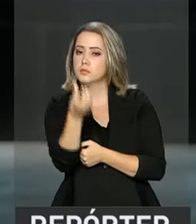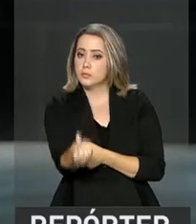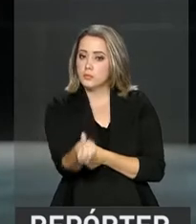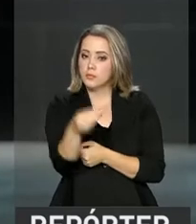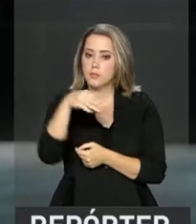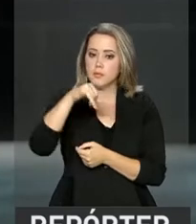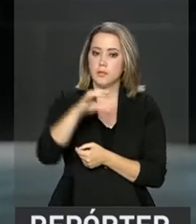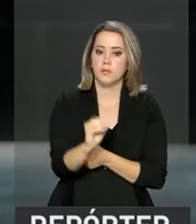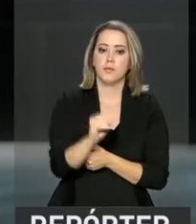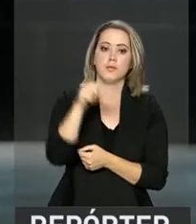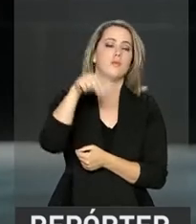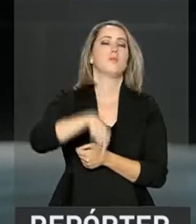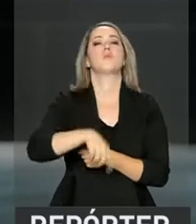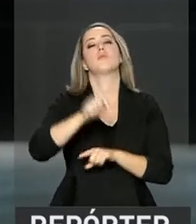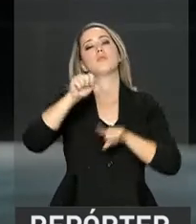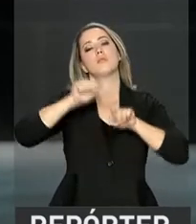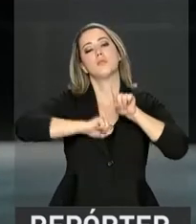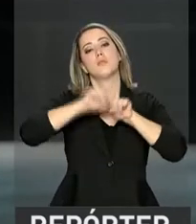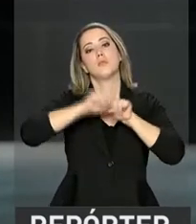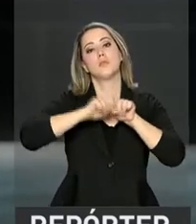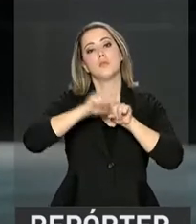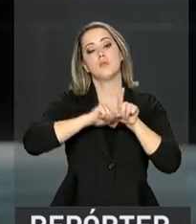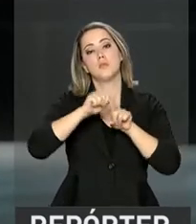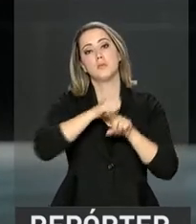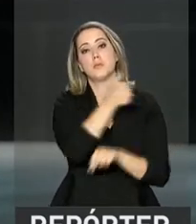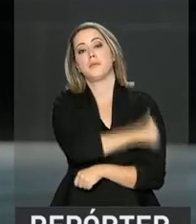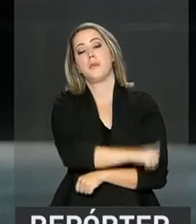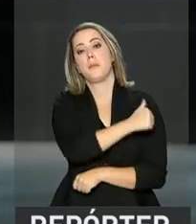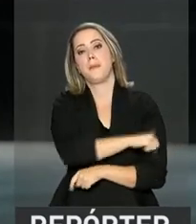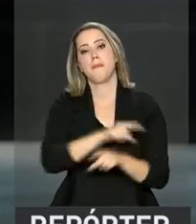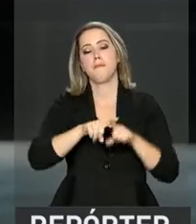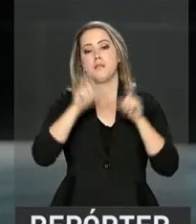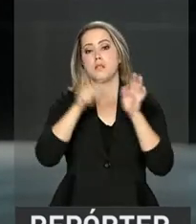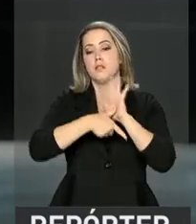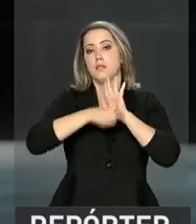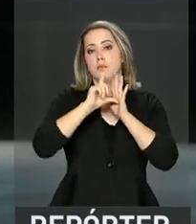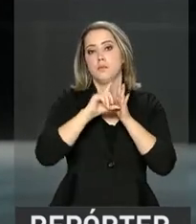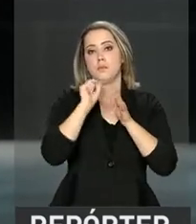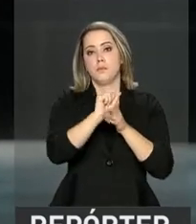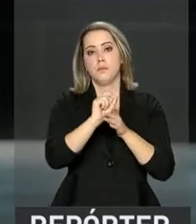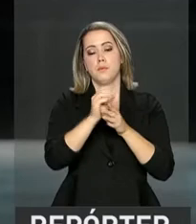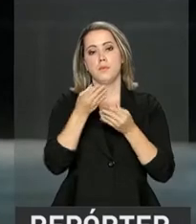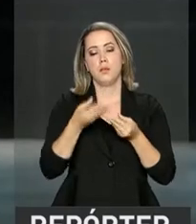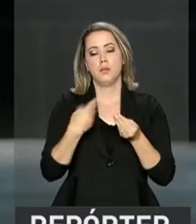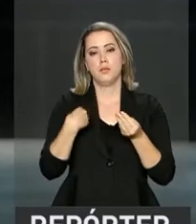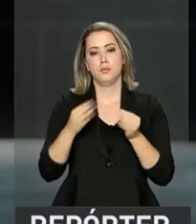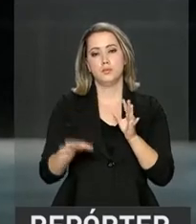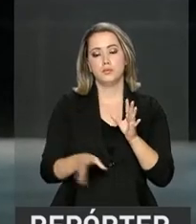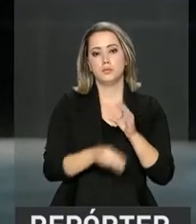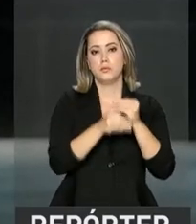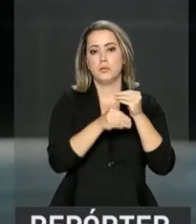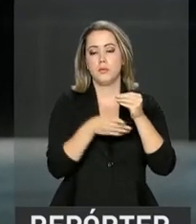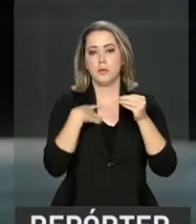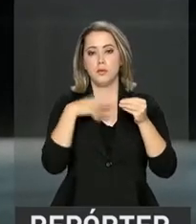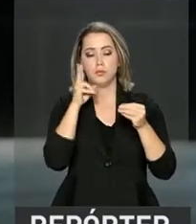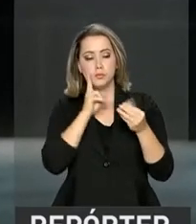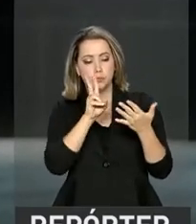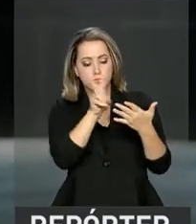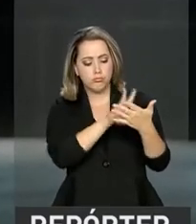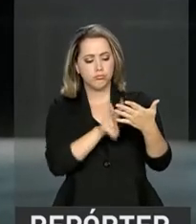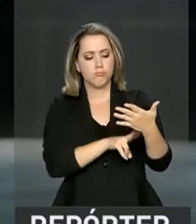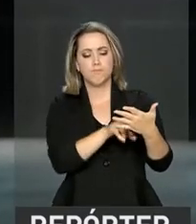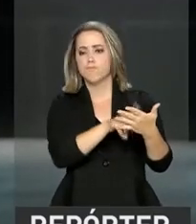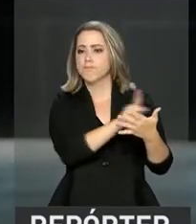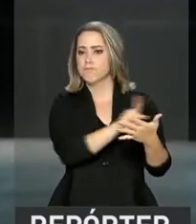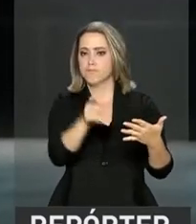de maio, no fim deste mês, na cidade do Rio de Janeiro. Mas antes, ele vai ser submetido ao presidente